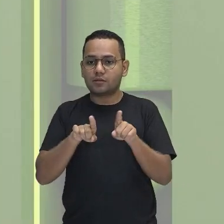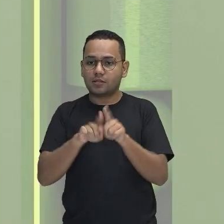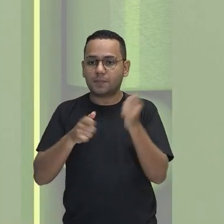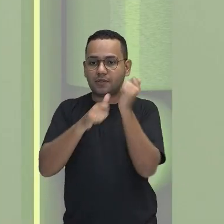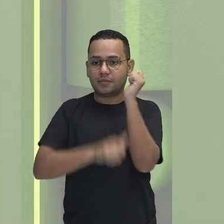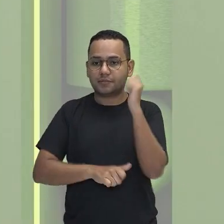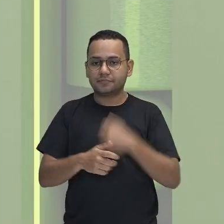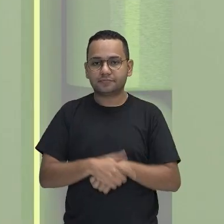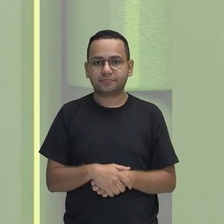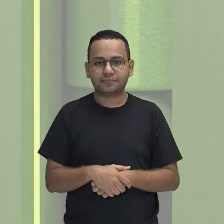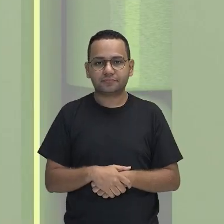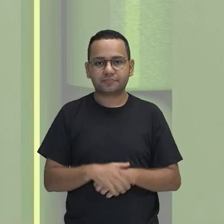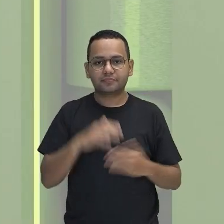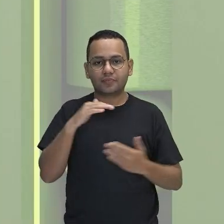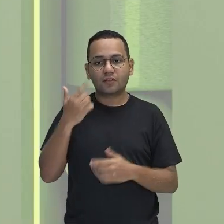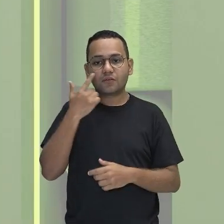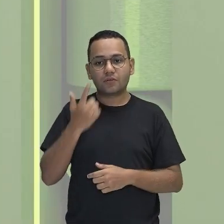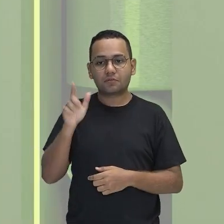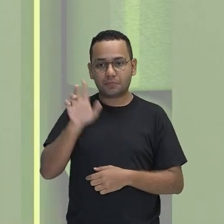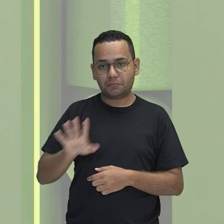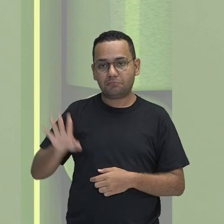uma animação